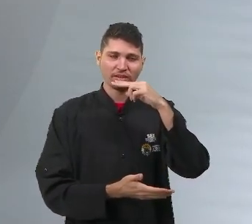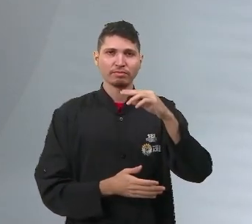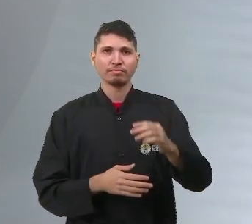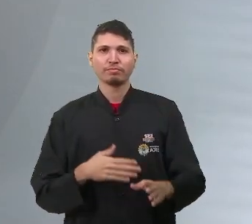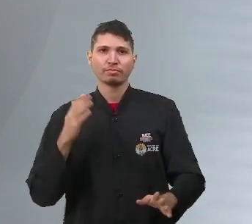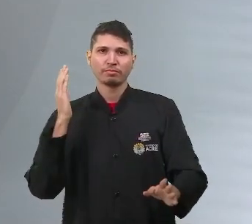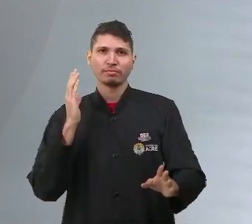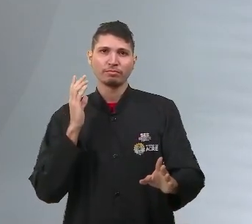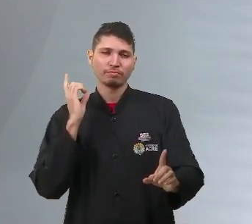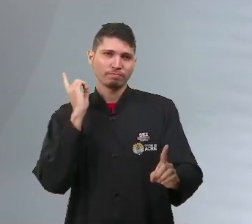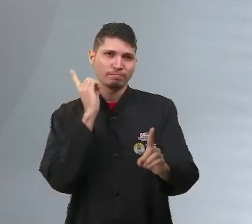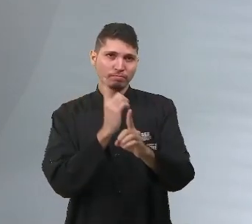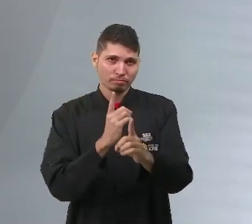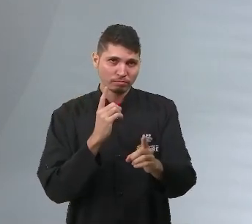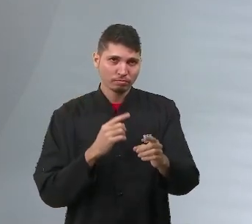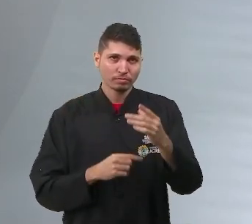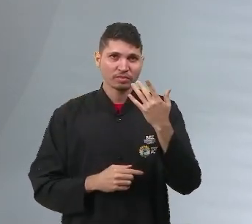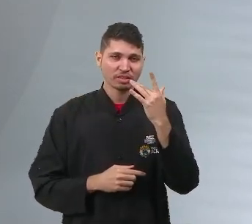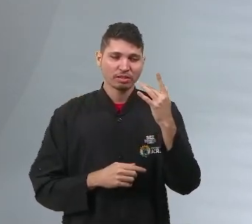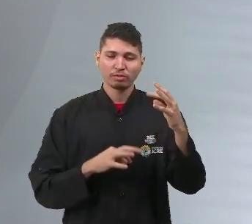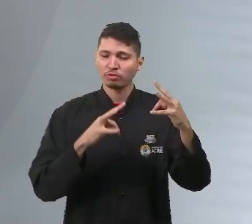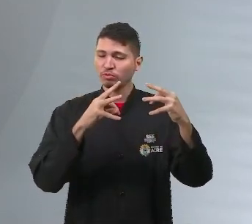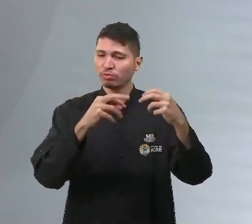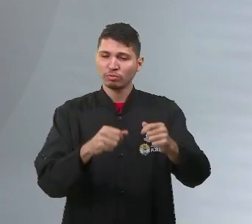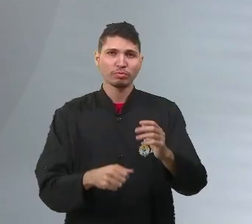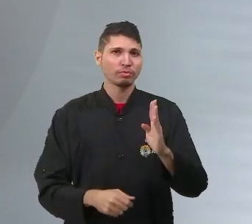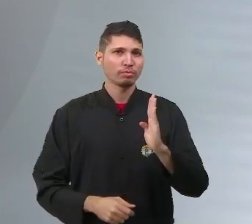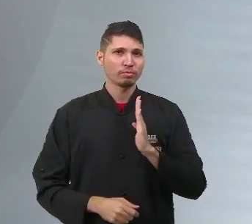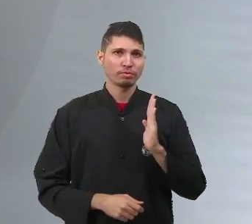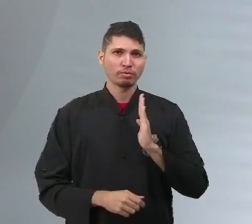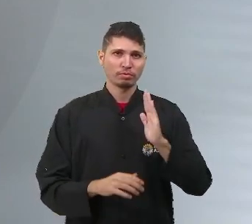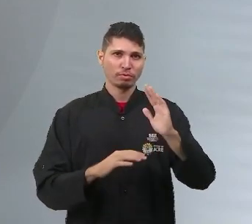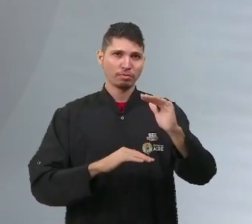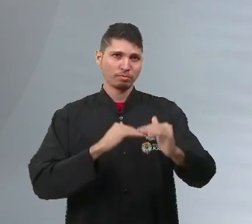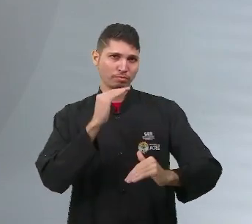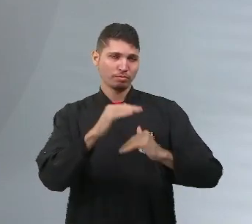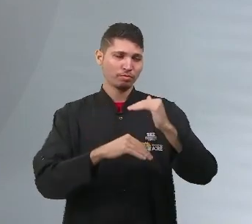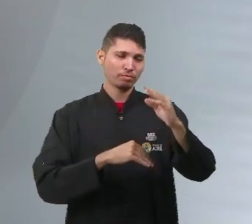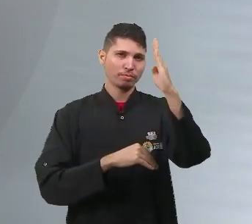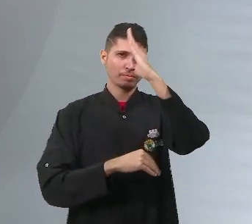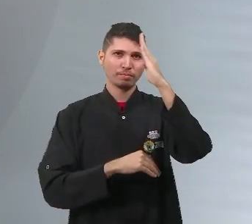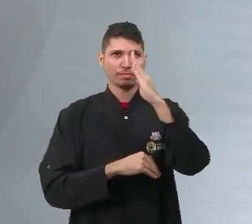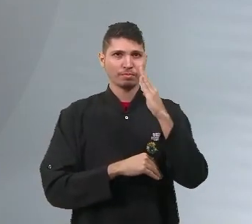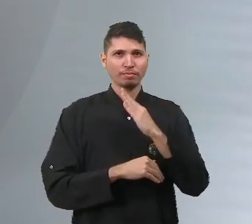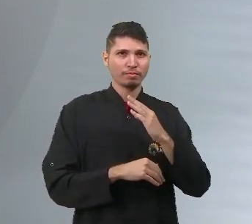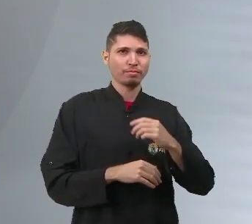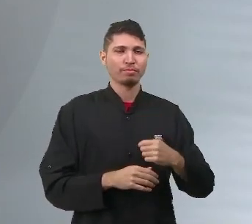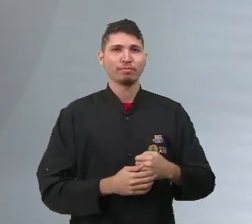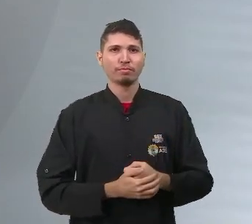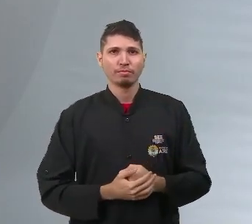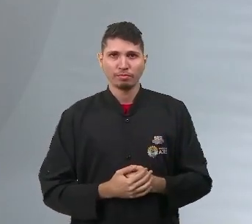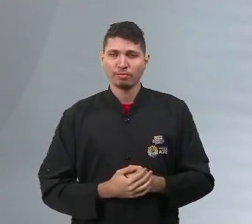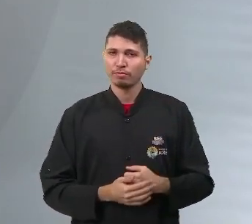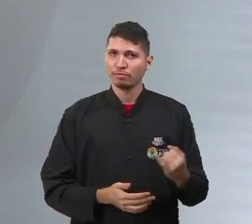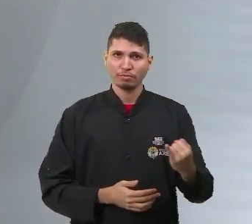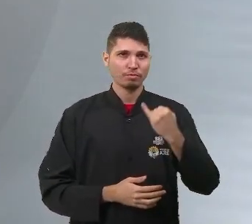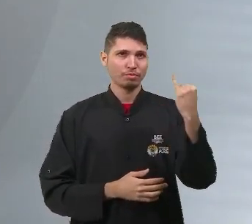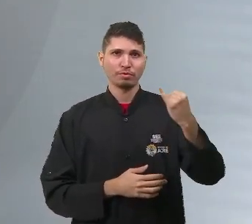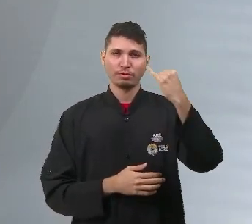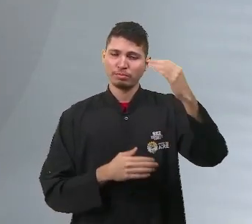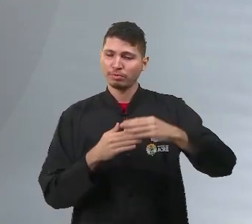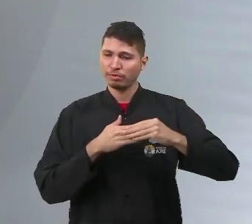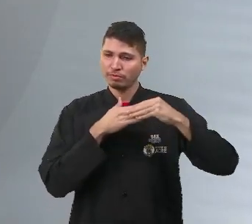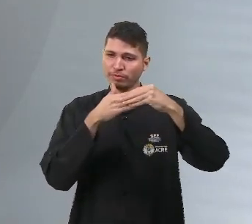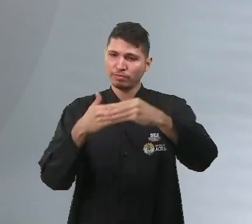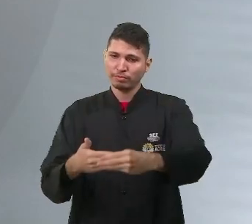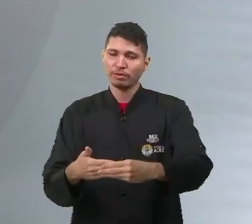Então, todas as riquezas que foram e atividades econômicas que foram desenvolvidas aqui no Brasil serviram para levar riqueza para